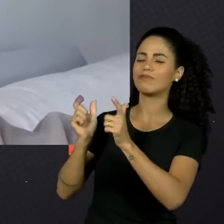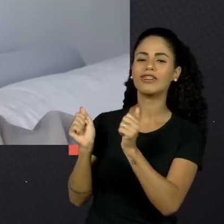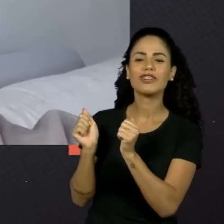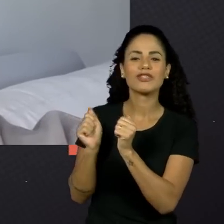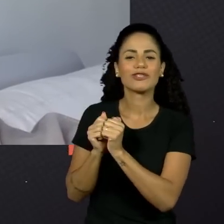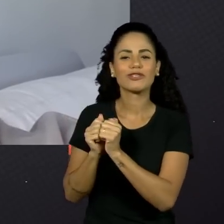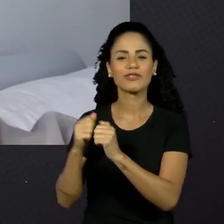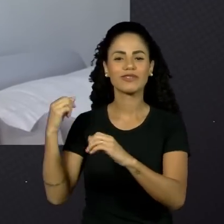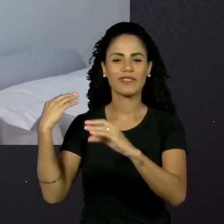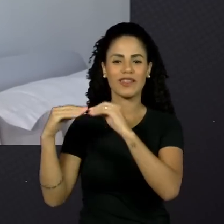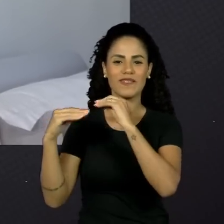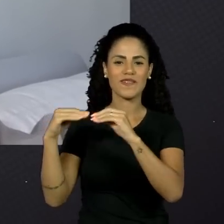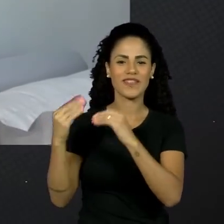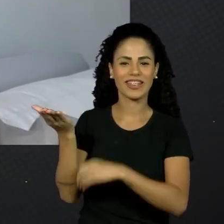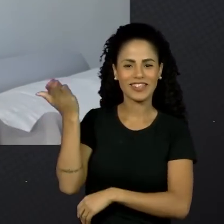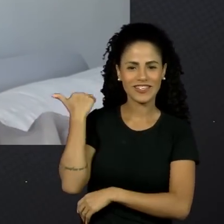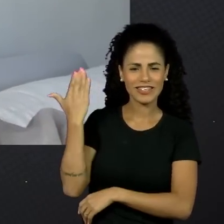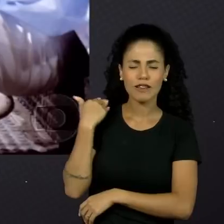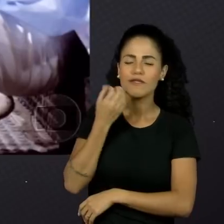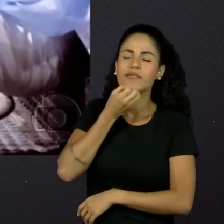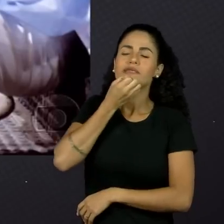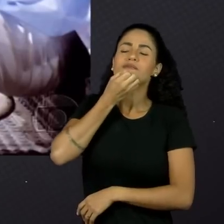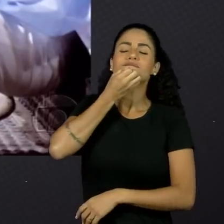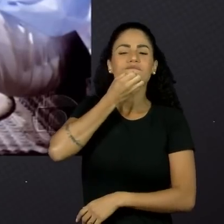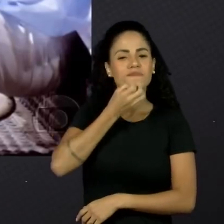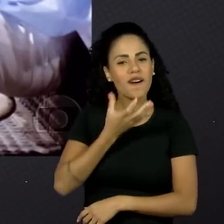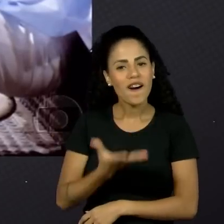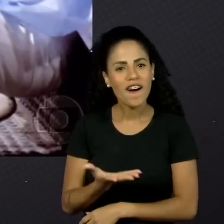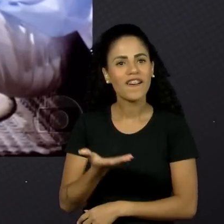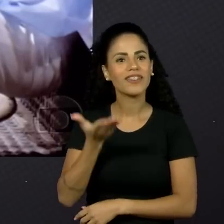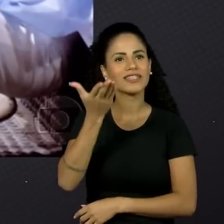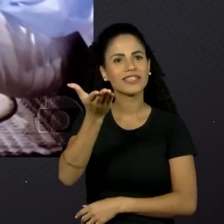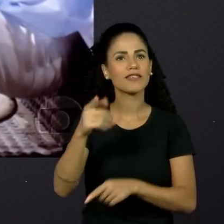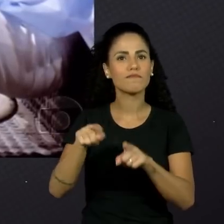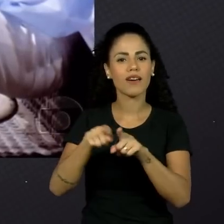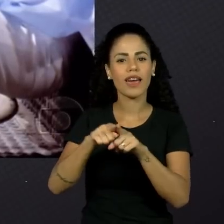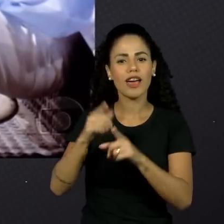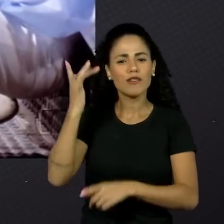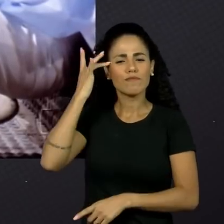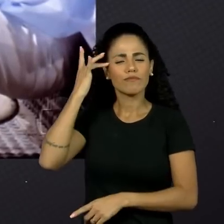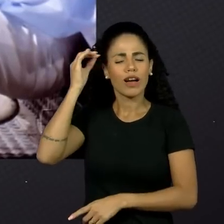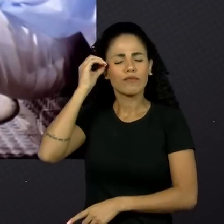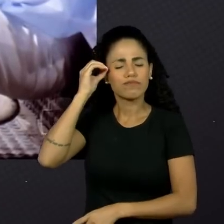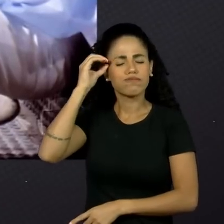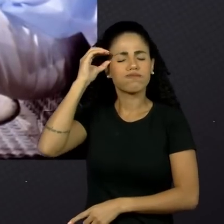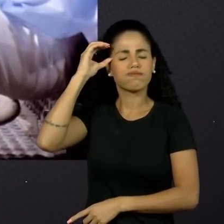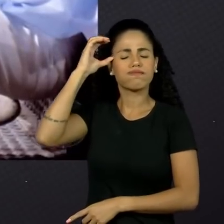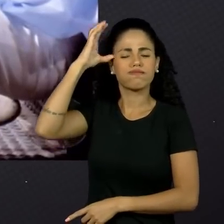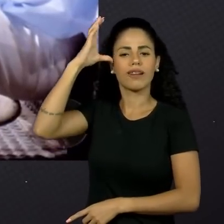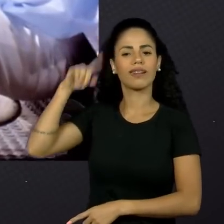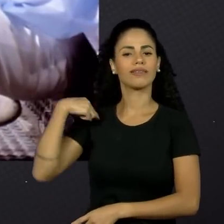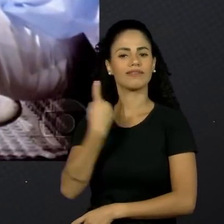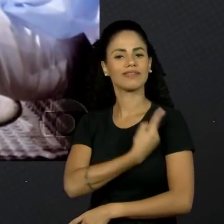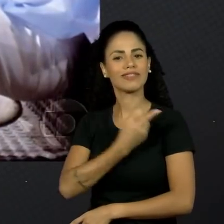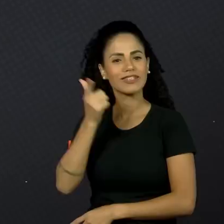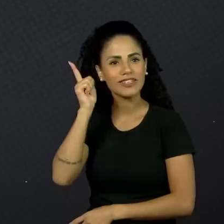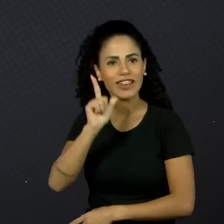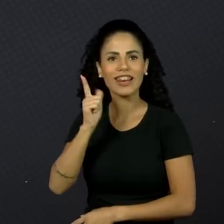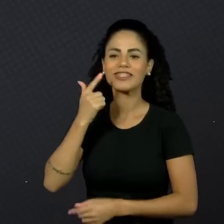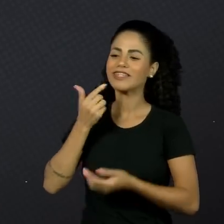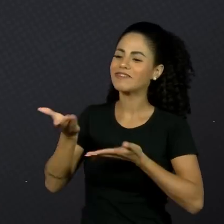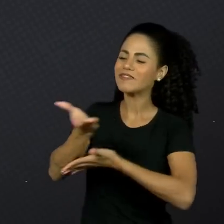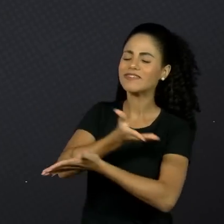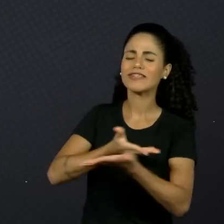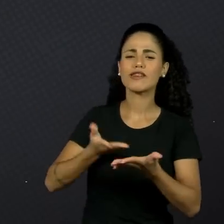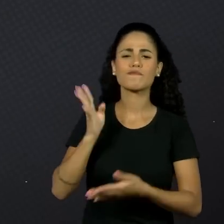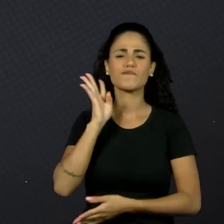aquela novela, né? Foi tão bom. Como cresceu, né? Como o nosso jogo ali era legal. Como a gente se divertia,